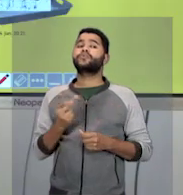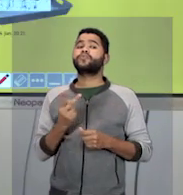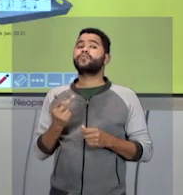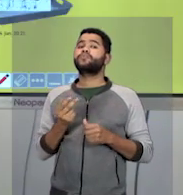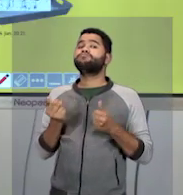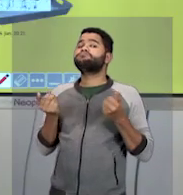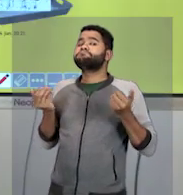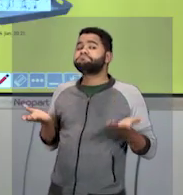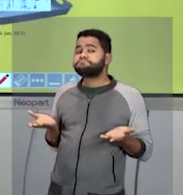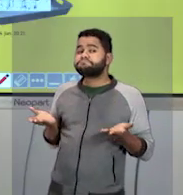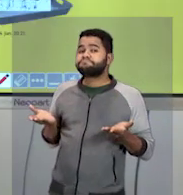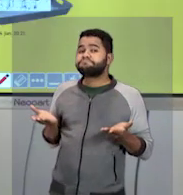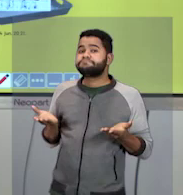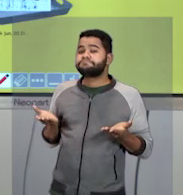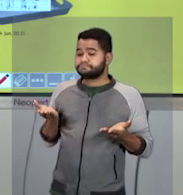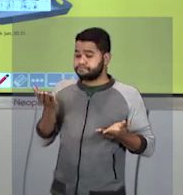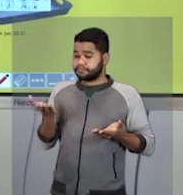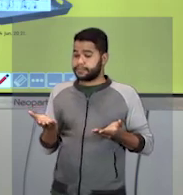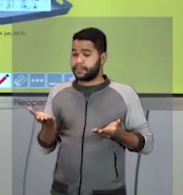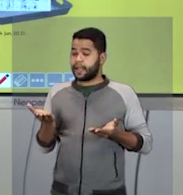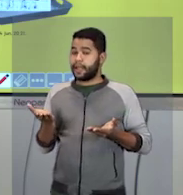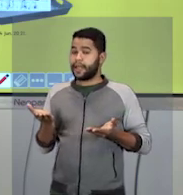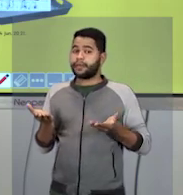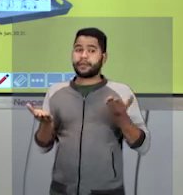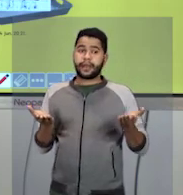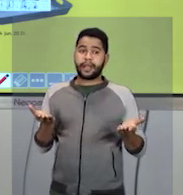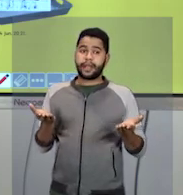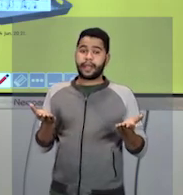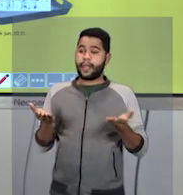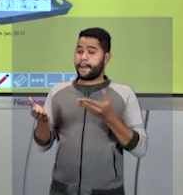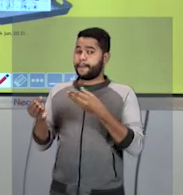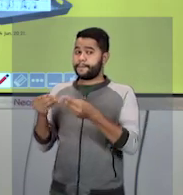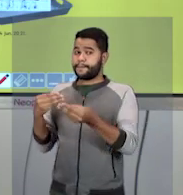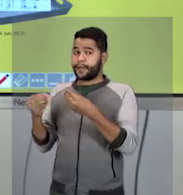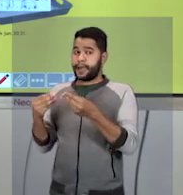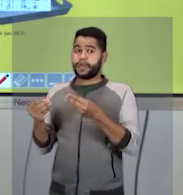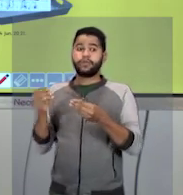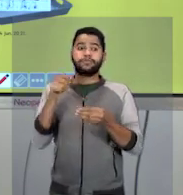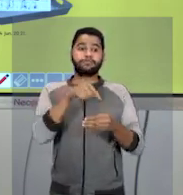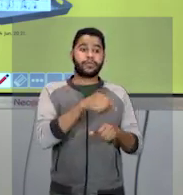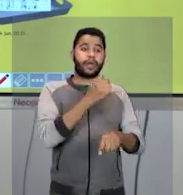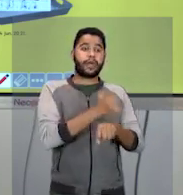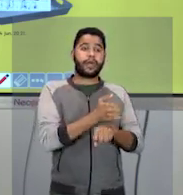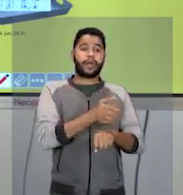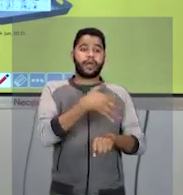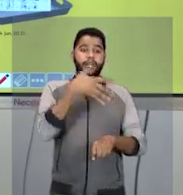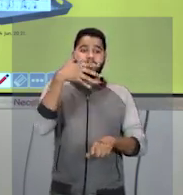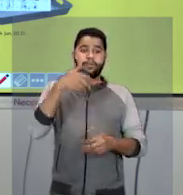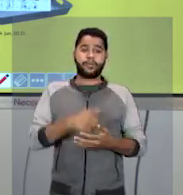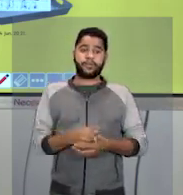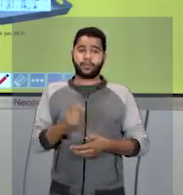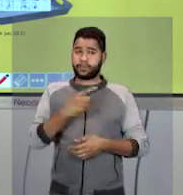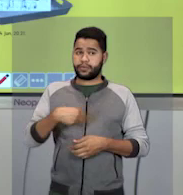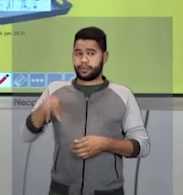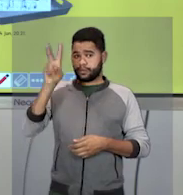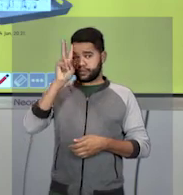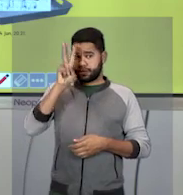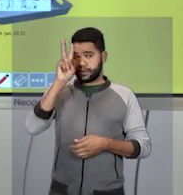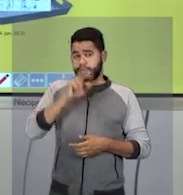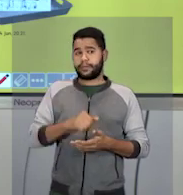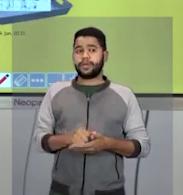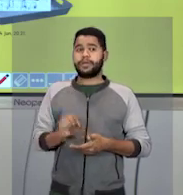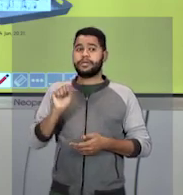bandejas, pessoal? Na bandeja de alumínio ou na bandeja de plástico? Bom, o que nós temos que lembrar? Que